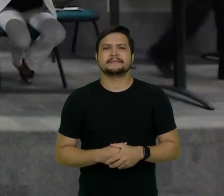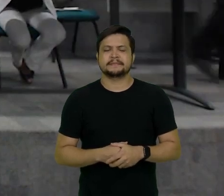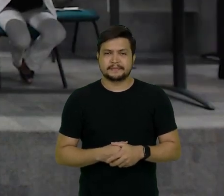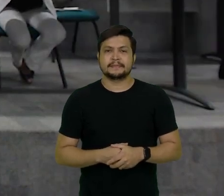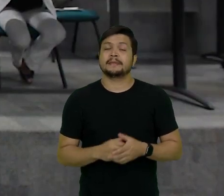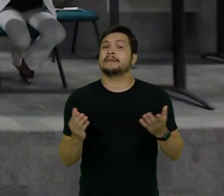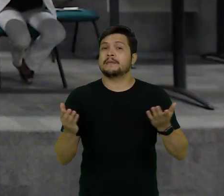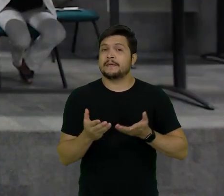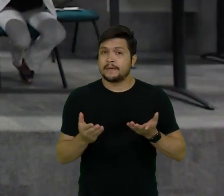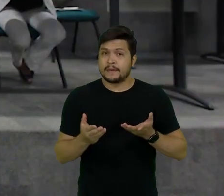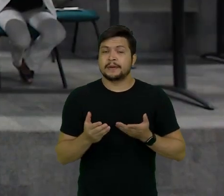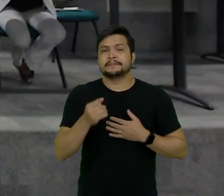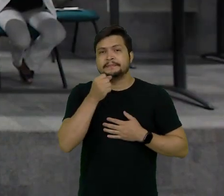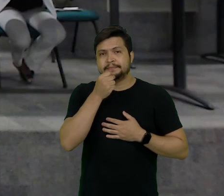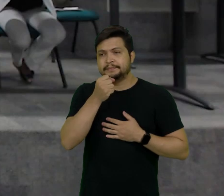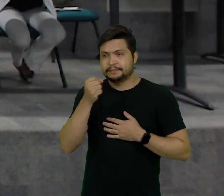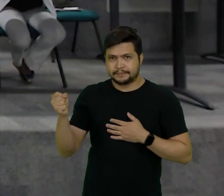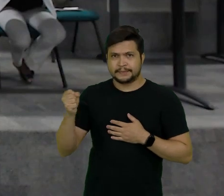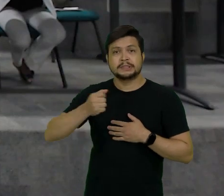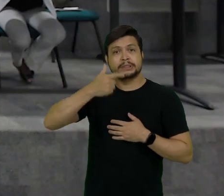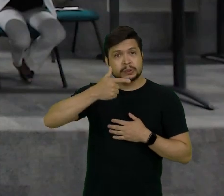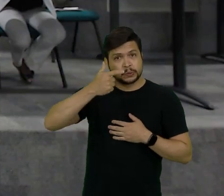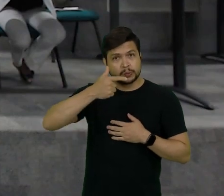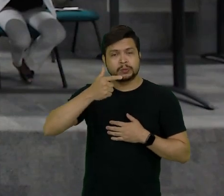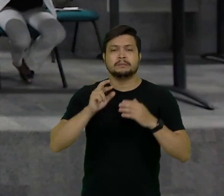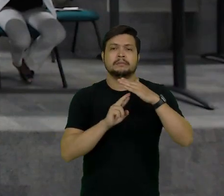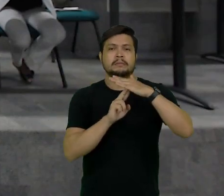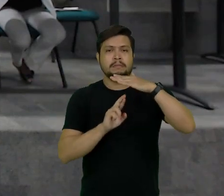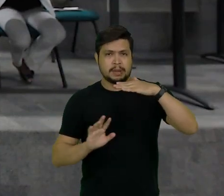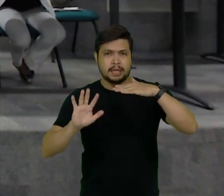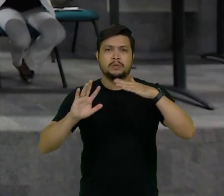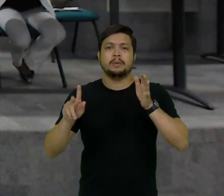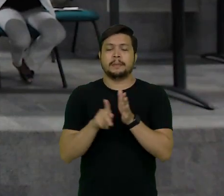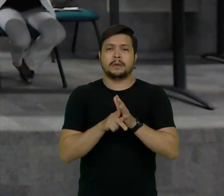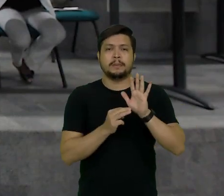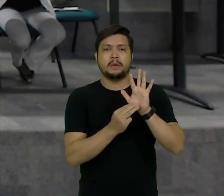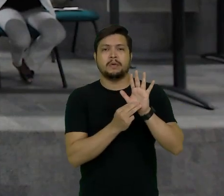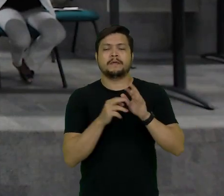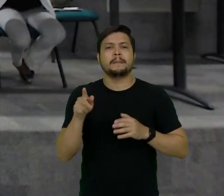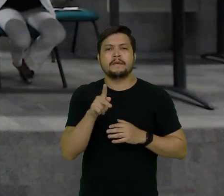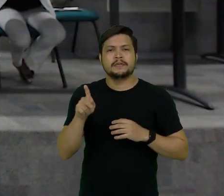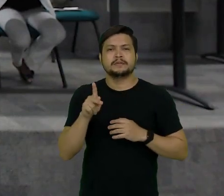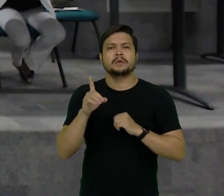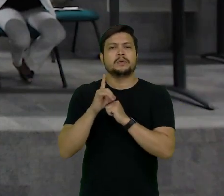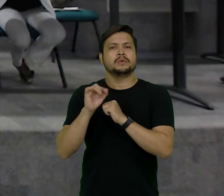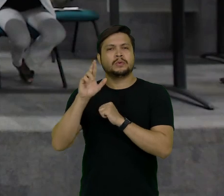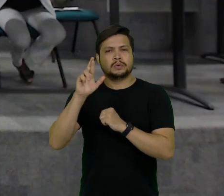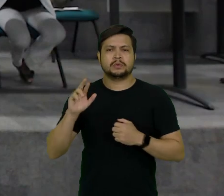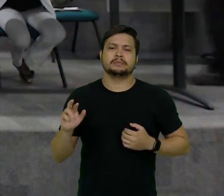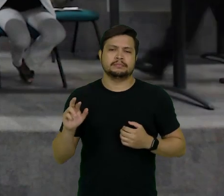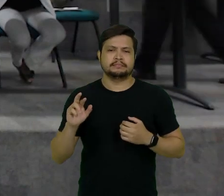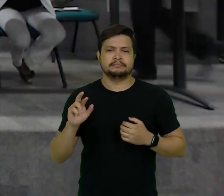E para fazer uso da palavra, o vice-reitor da Universidade Estadual Vale do Acaraú, professor Dr. Francisco Carvalho de Arruda Coelho.